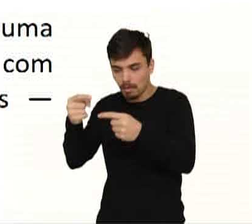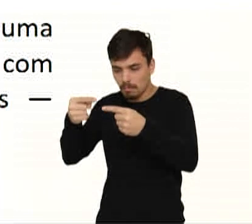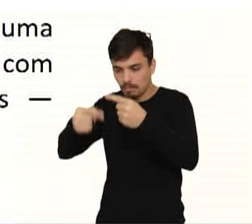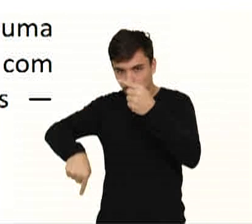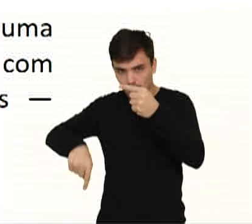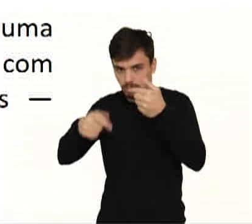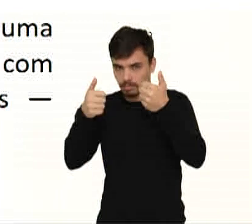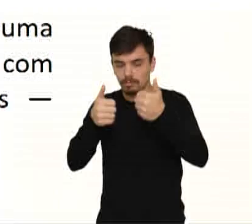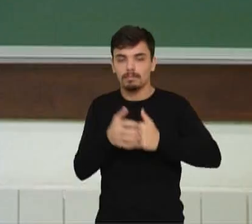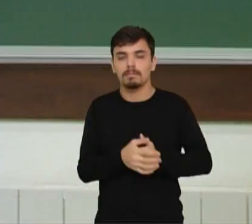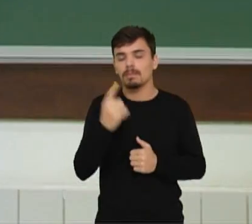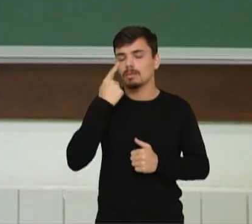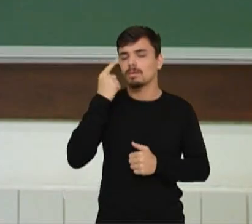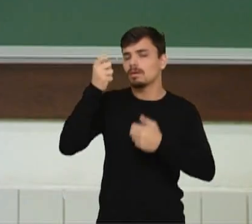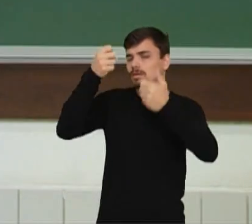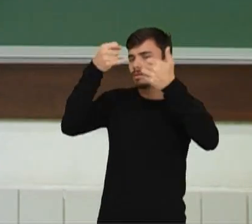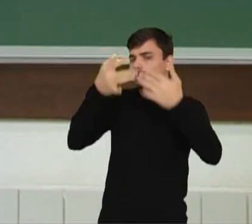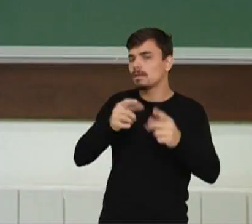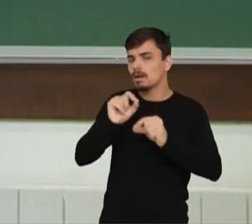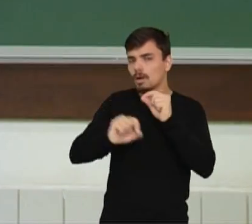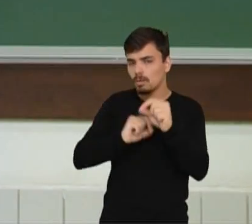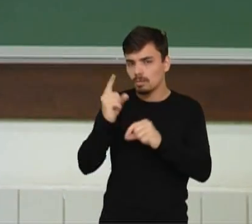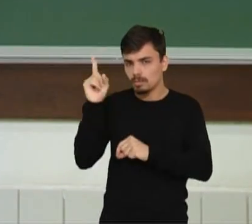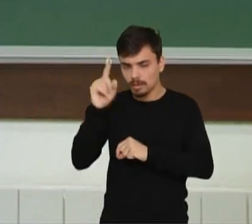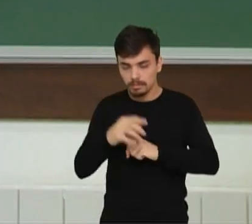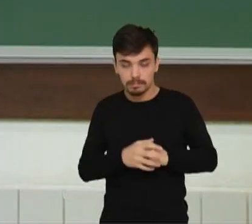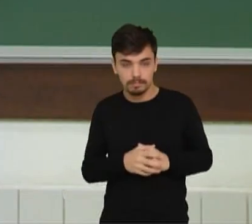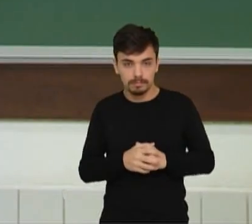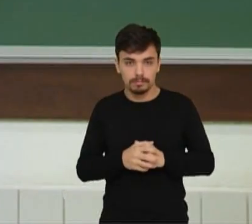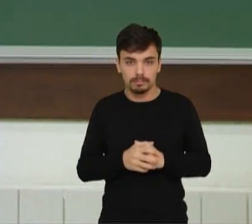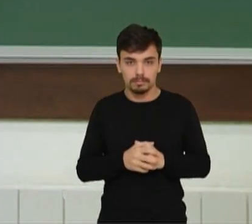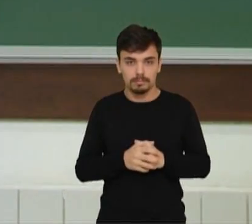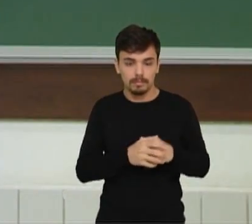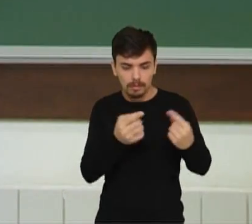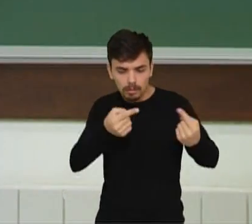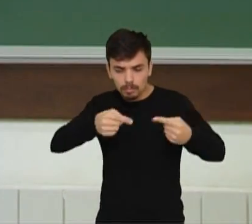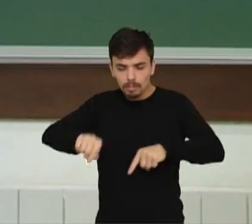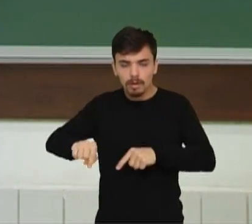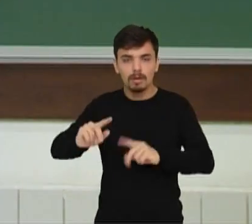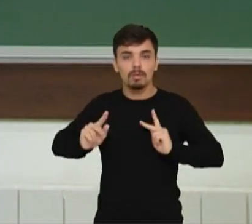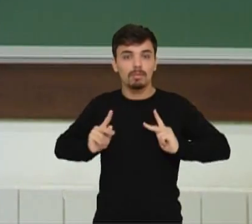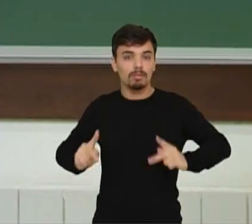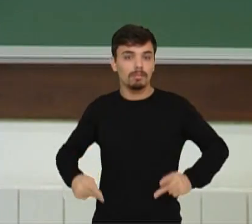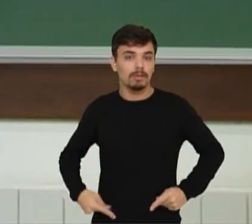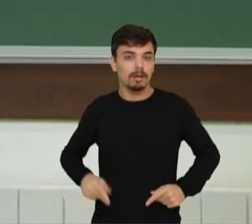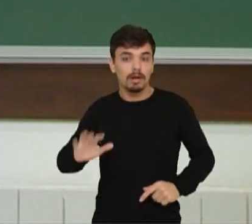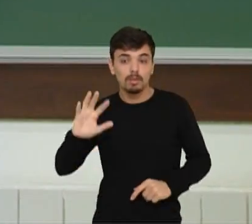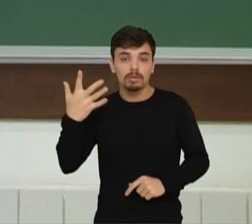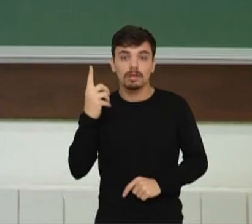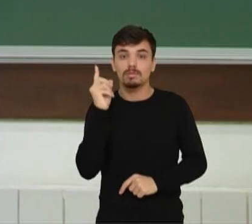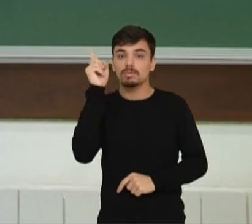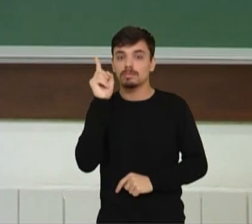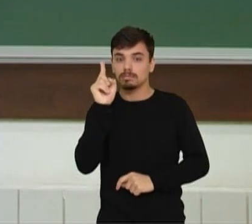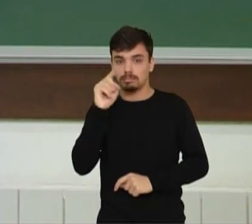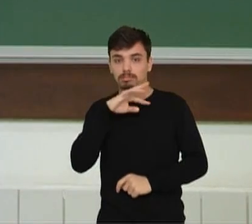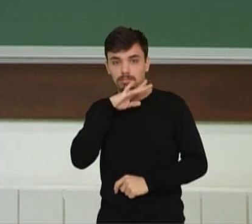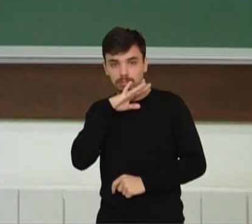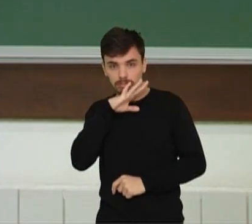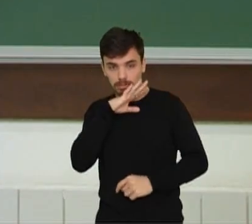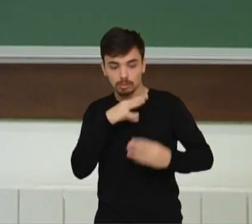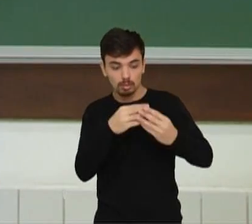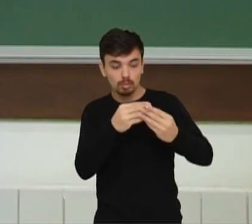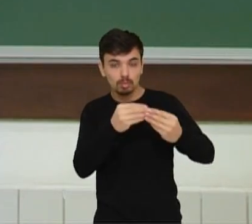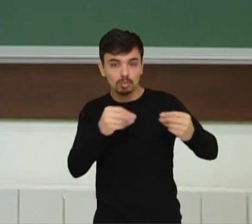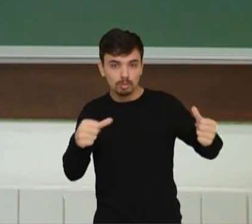essa reportagem, né? Que a interferência humana acaba gerando tudo isso de ruim que a gente falou, a extinção de espécie. E